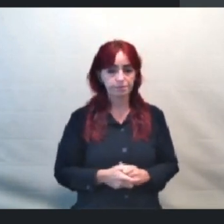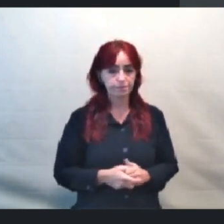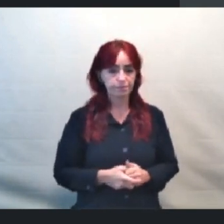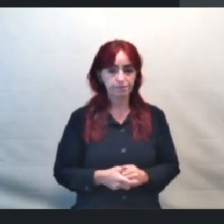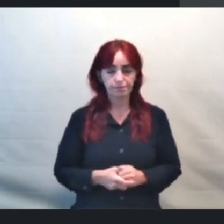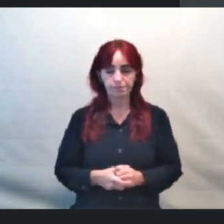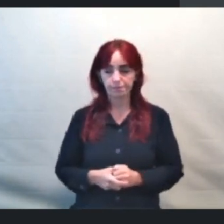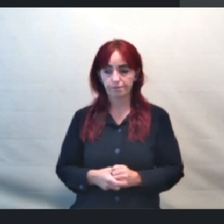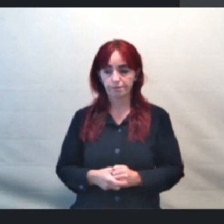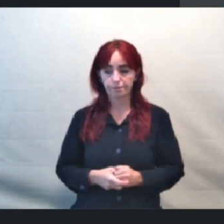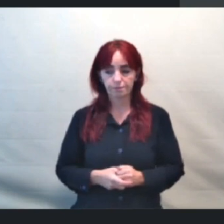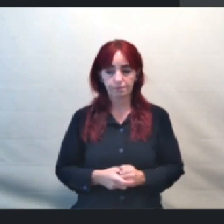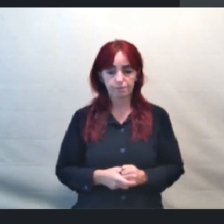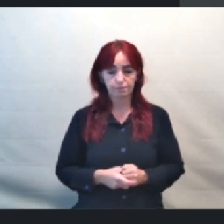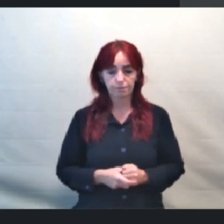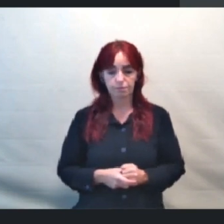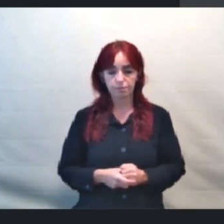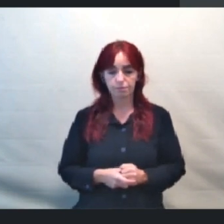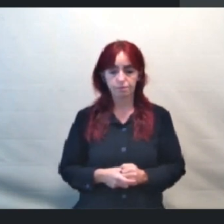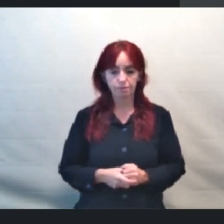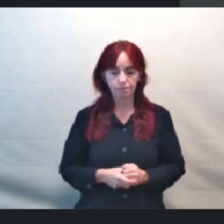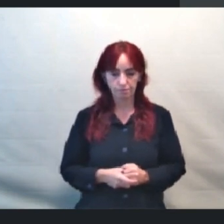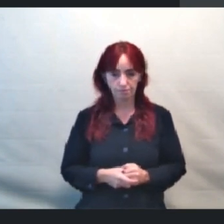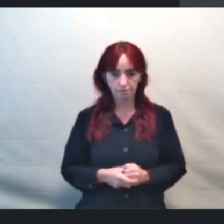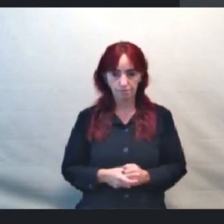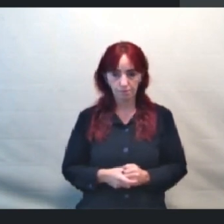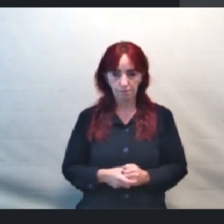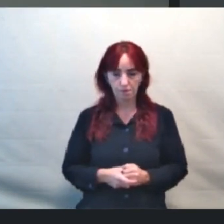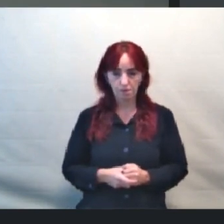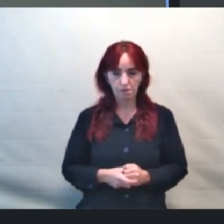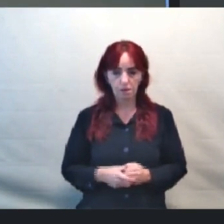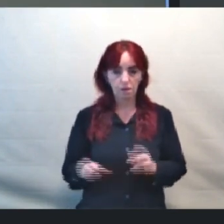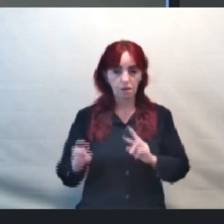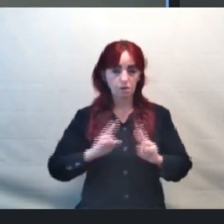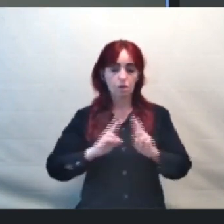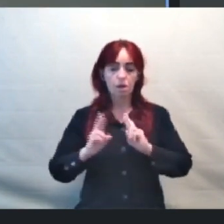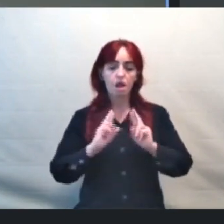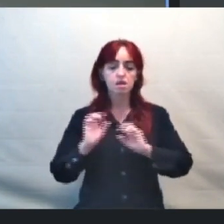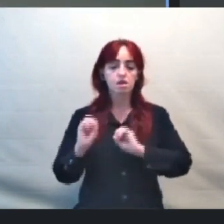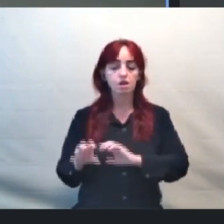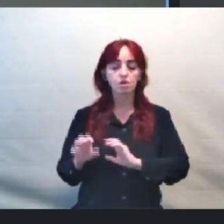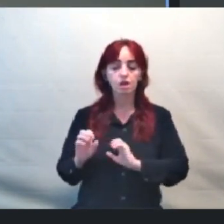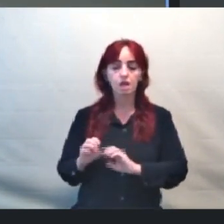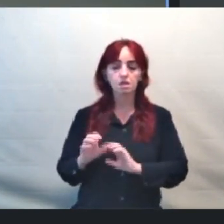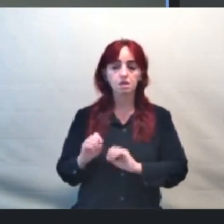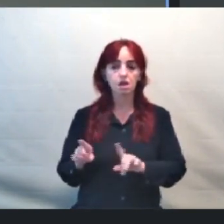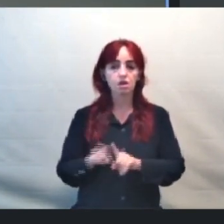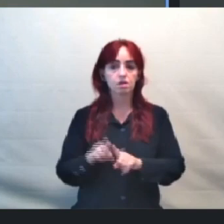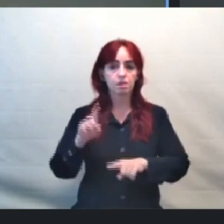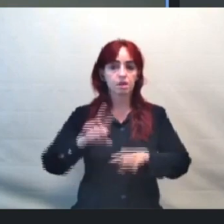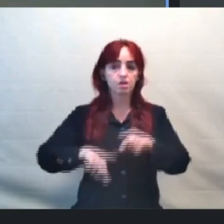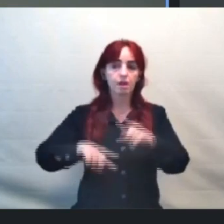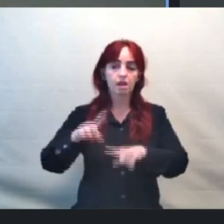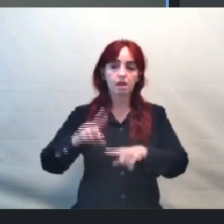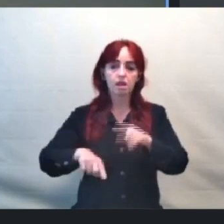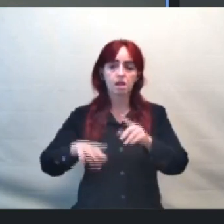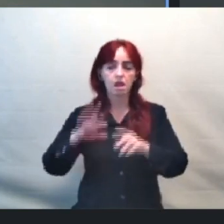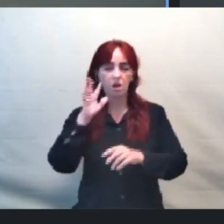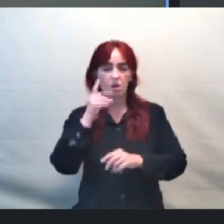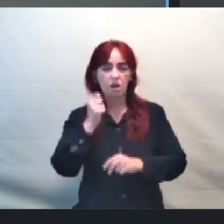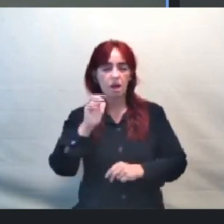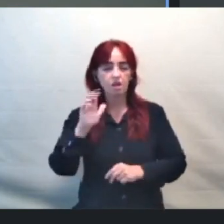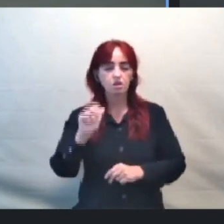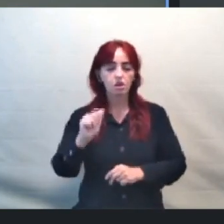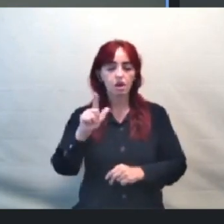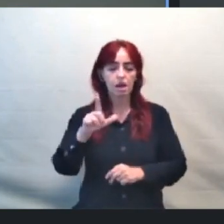Com relação à parte da educação, né, do material, acho que o Alex pode esclarecer para a